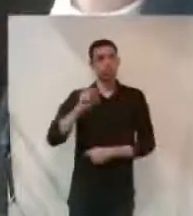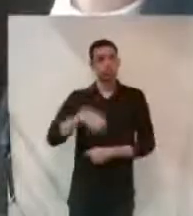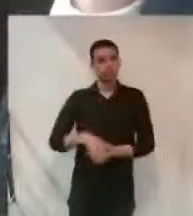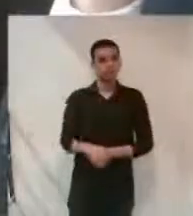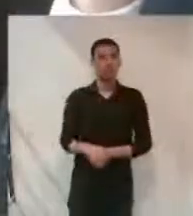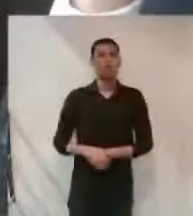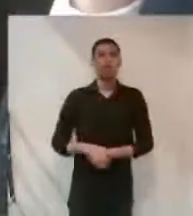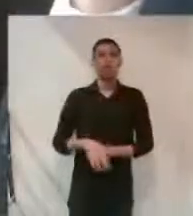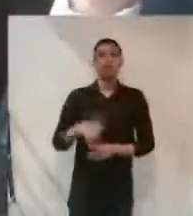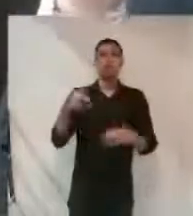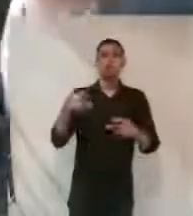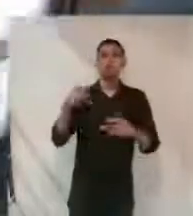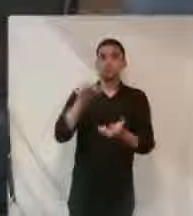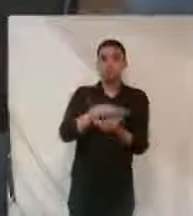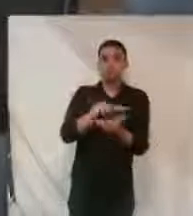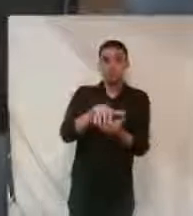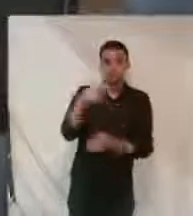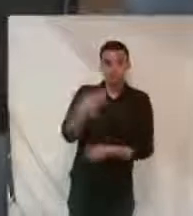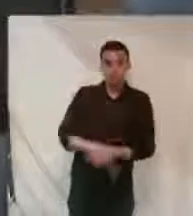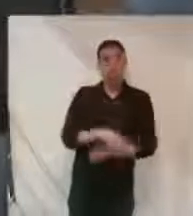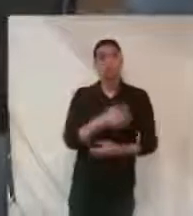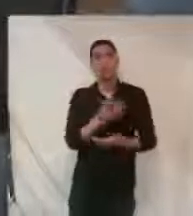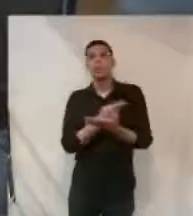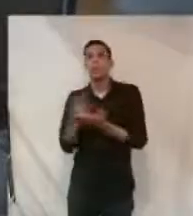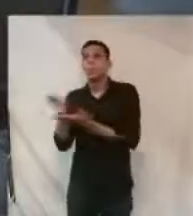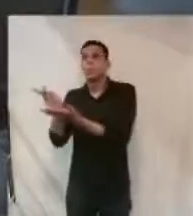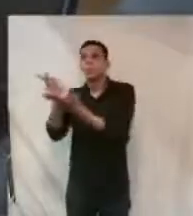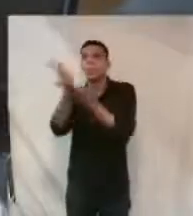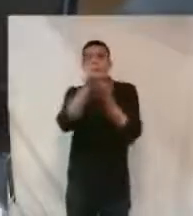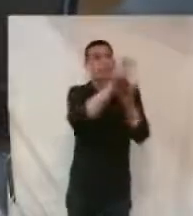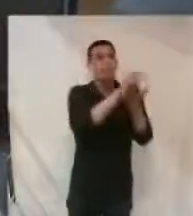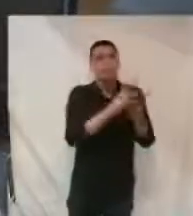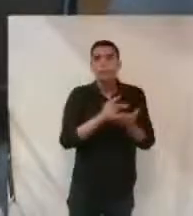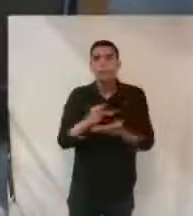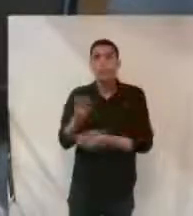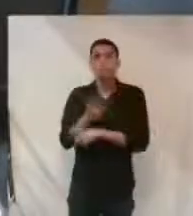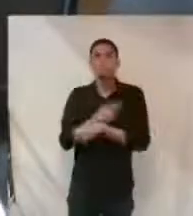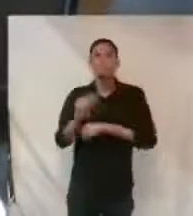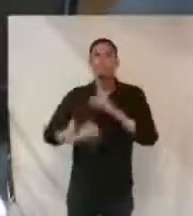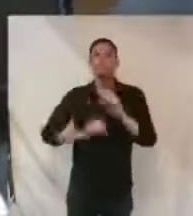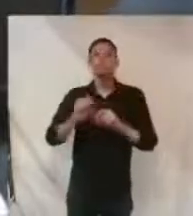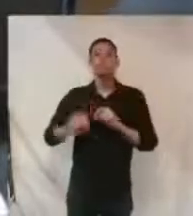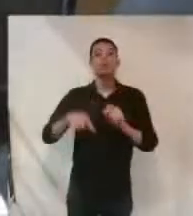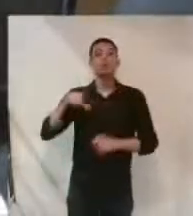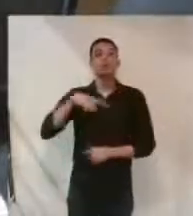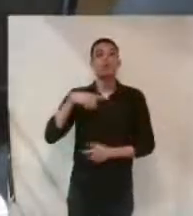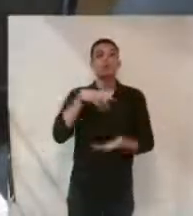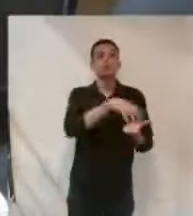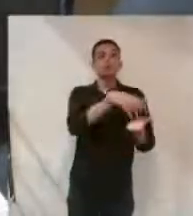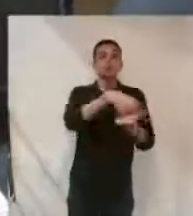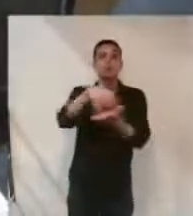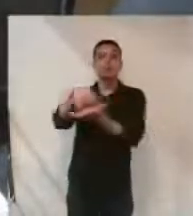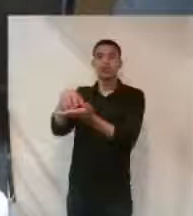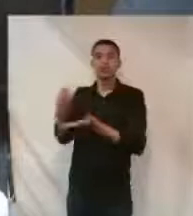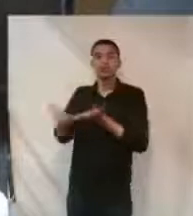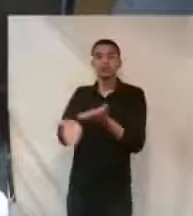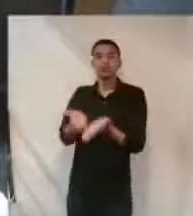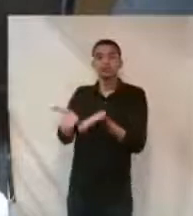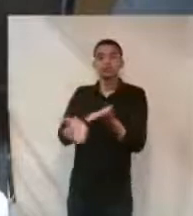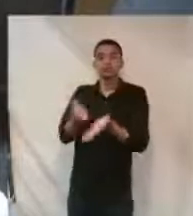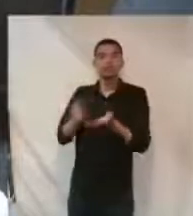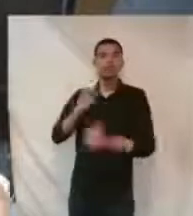estado de Pernambuco inteiro para a construção de centrais de triagem, para privilegiar os